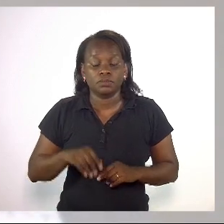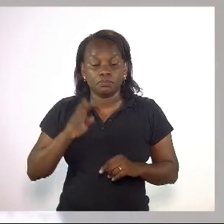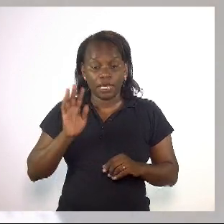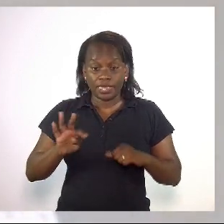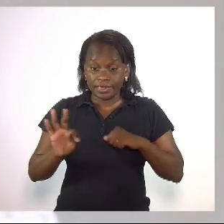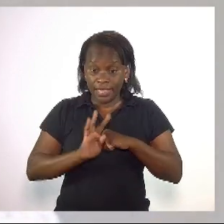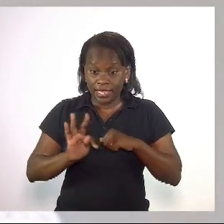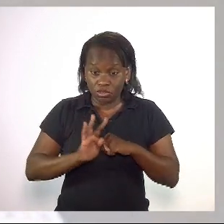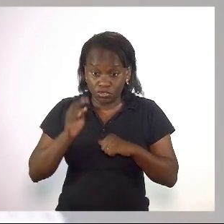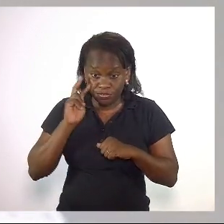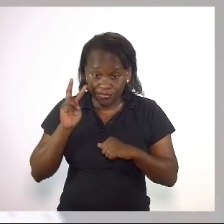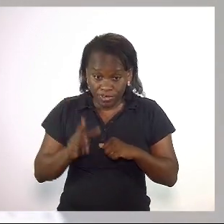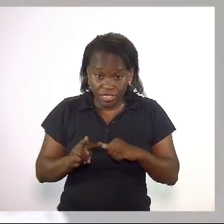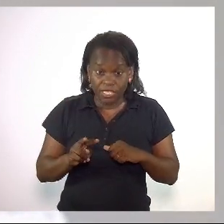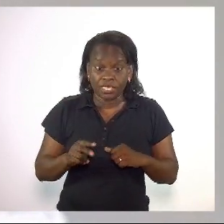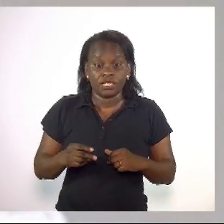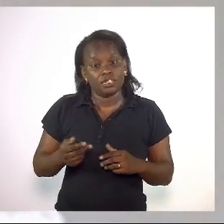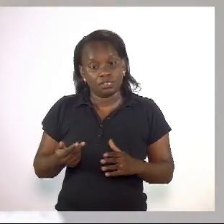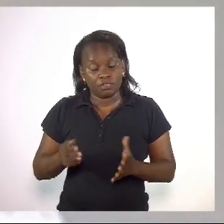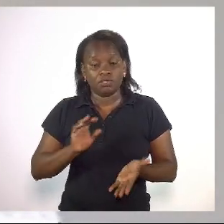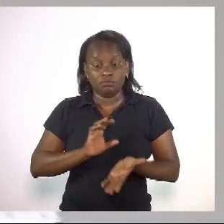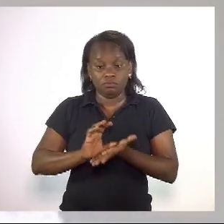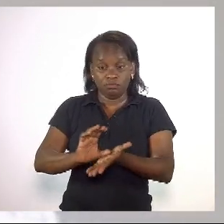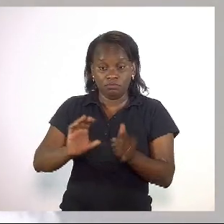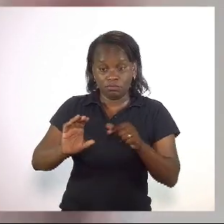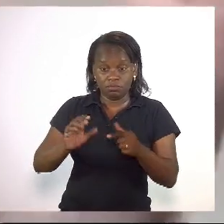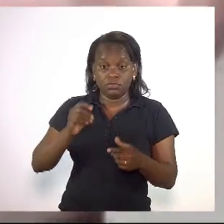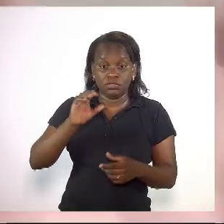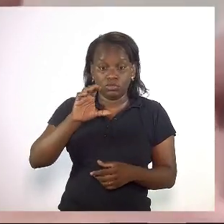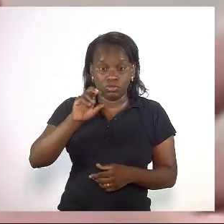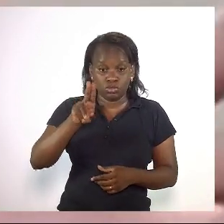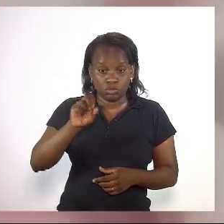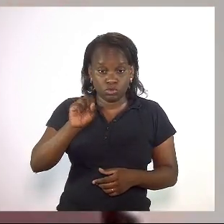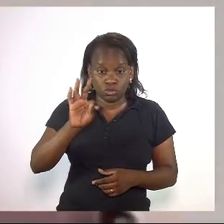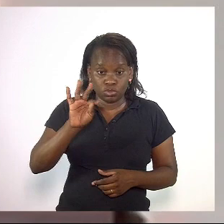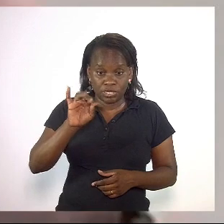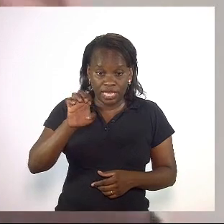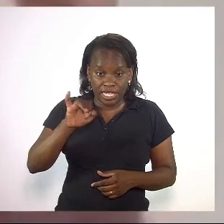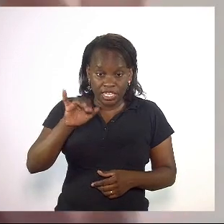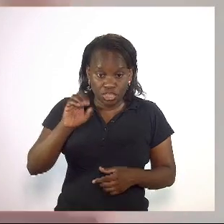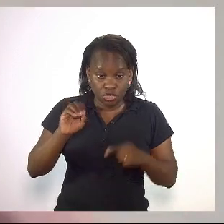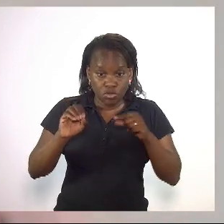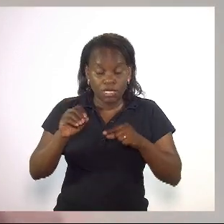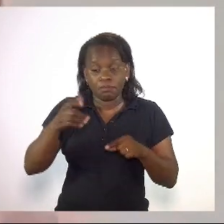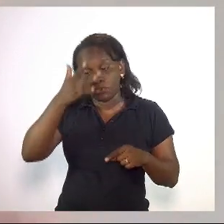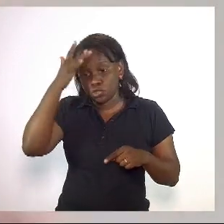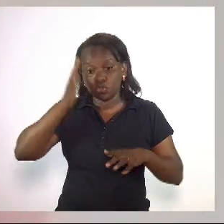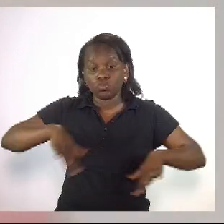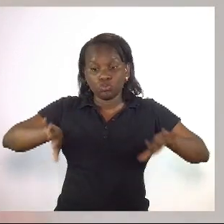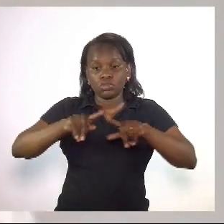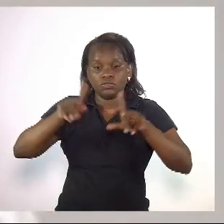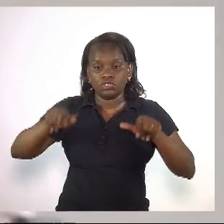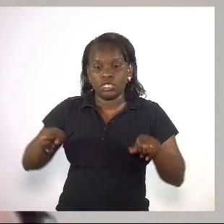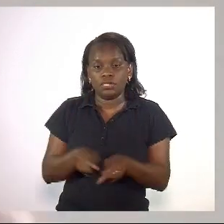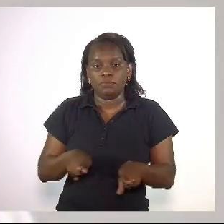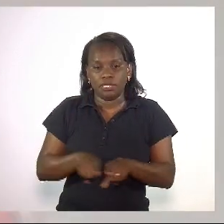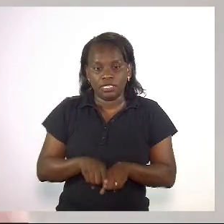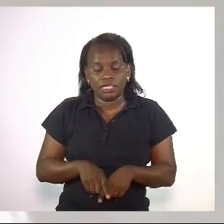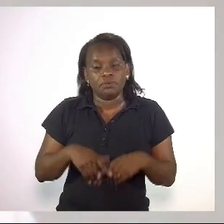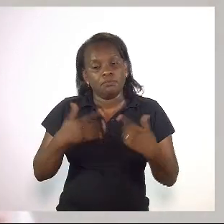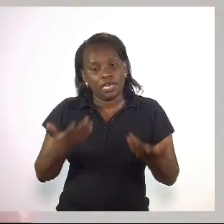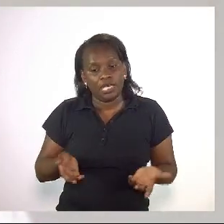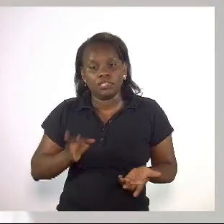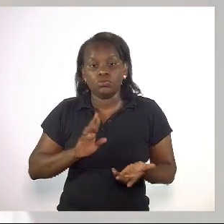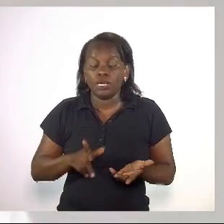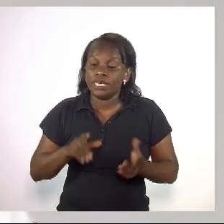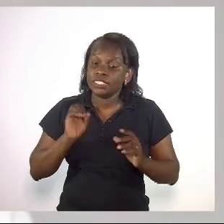técnico, em parte de custeio, lato sensu, entra pessoal. A não ser que claramente